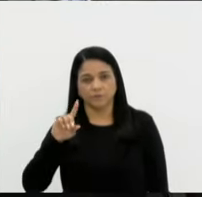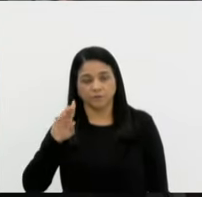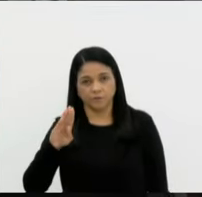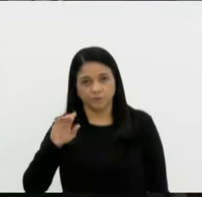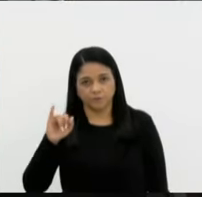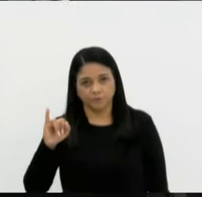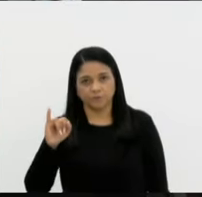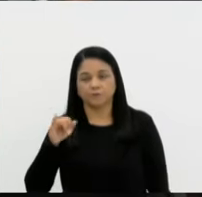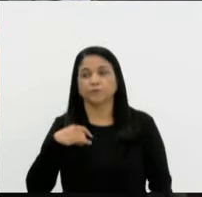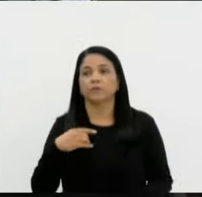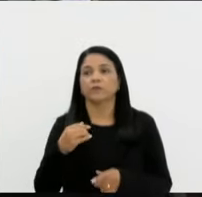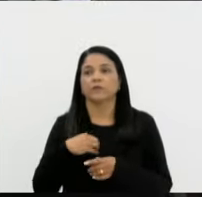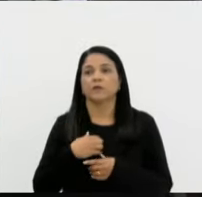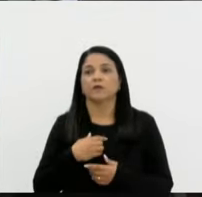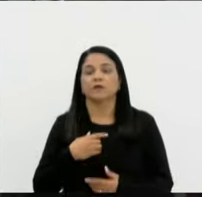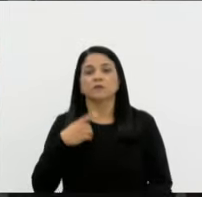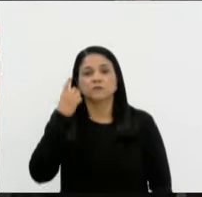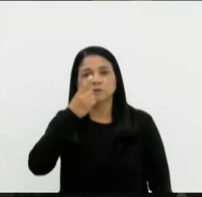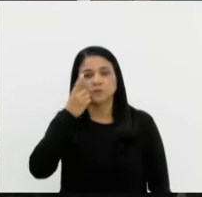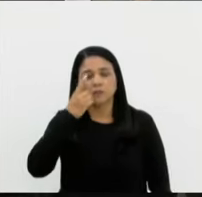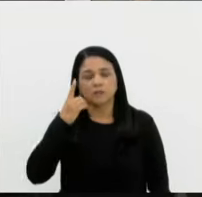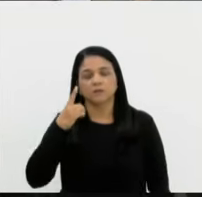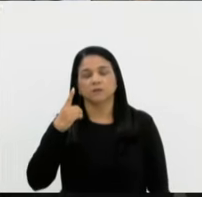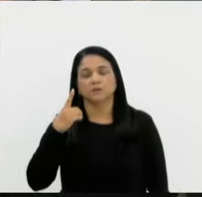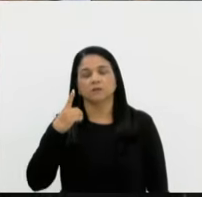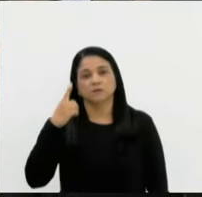Deputada Dani Monteiro.